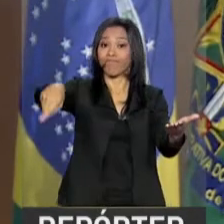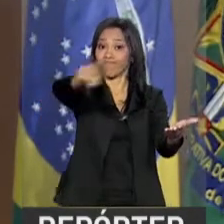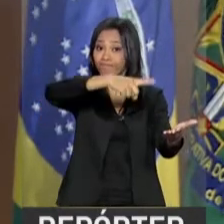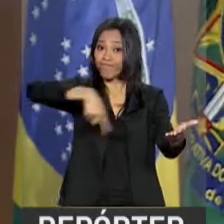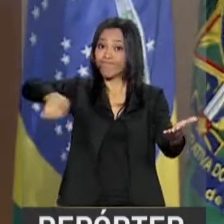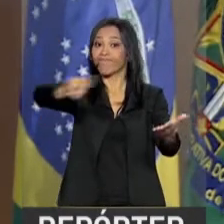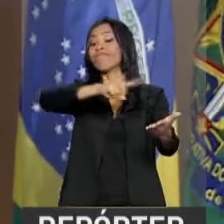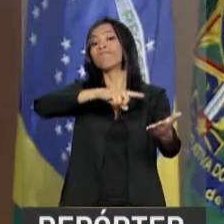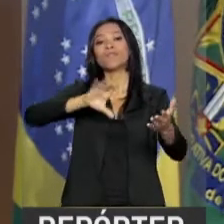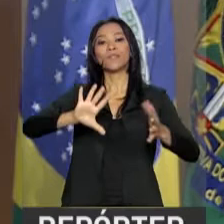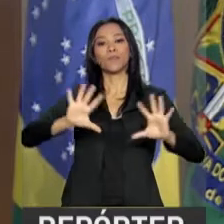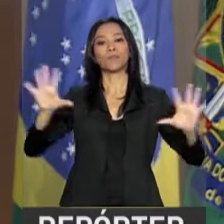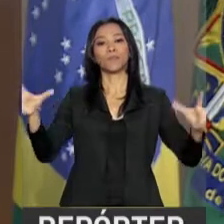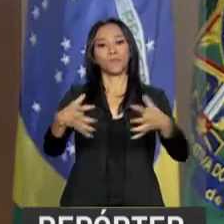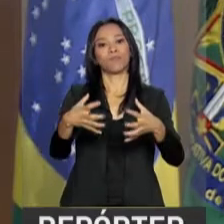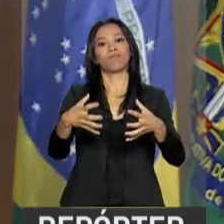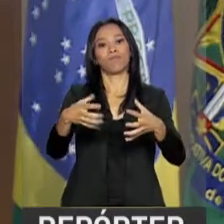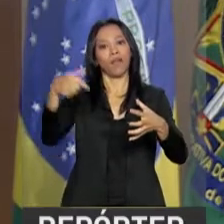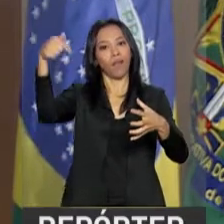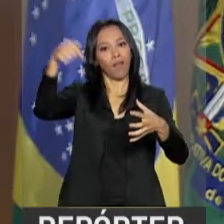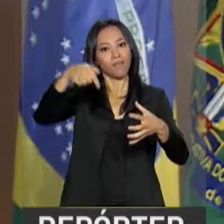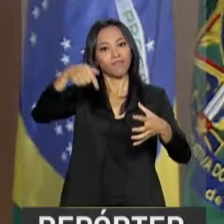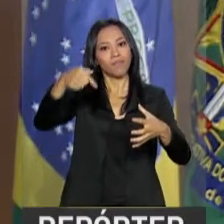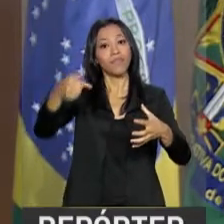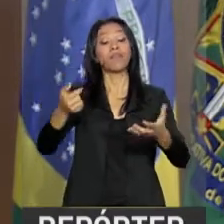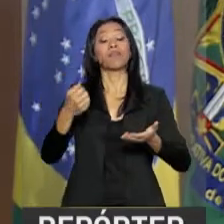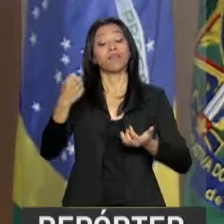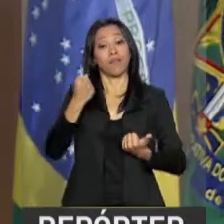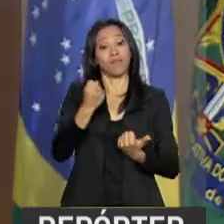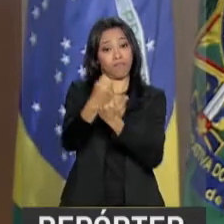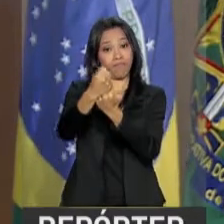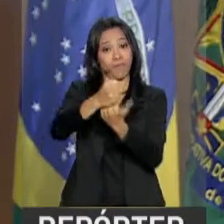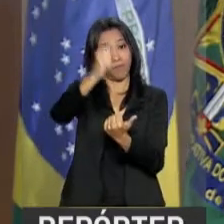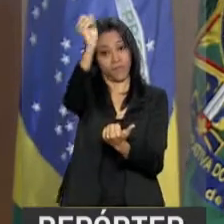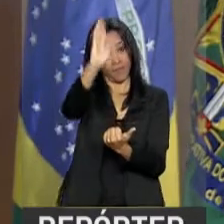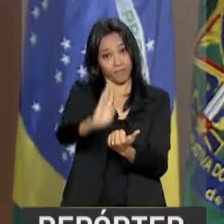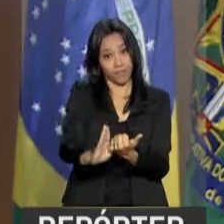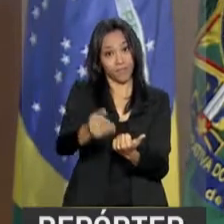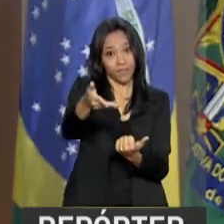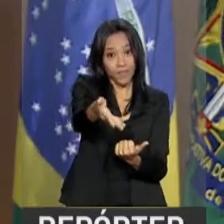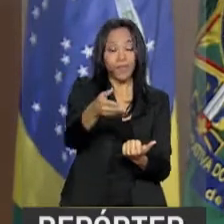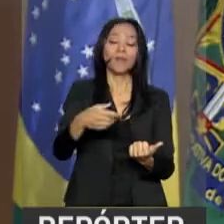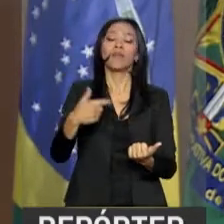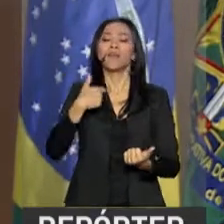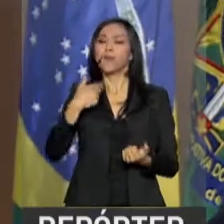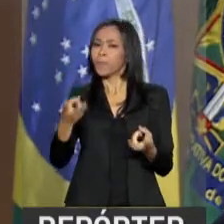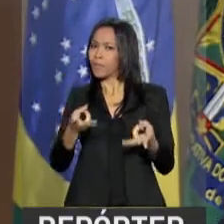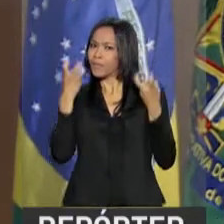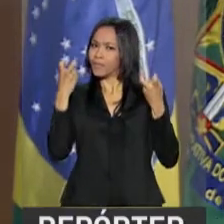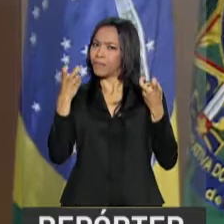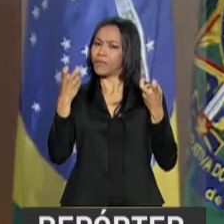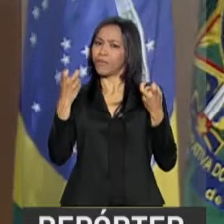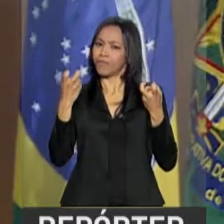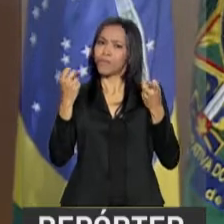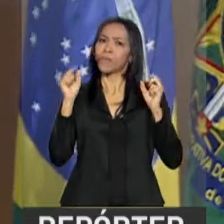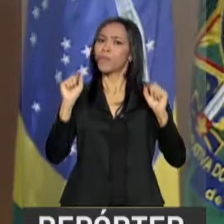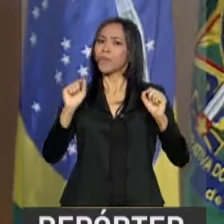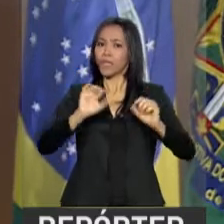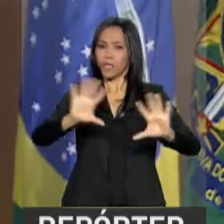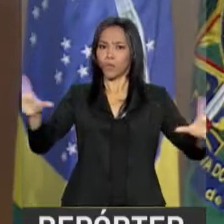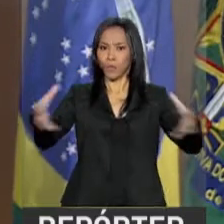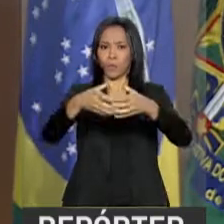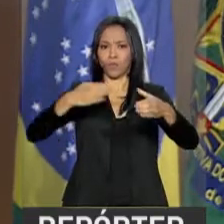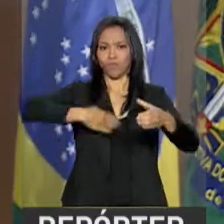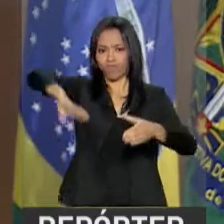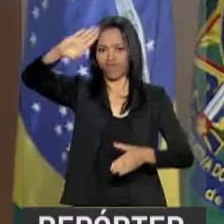extraordinária força que serve ao país e pôde verificar um grande alegria cívica que o comandante do